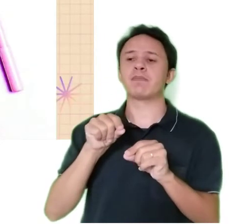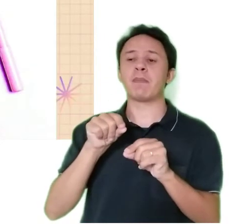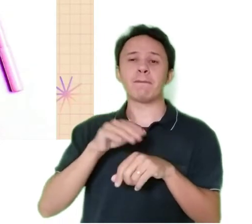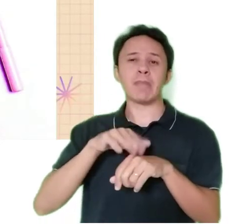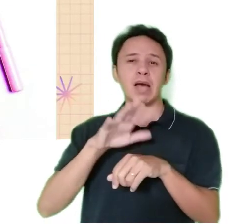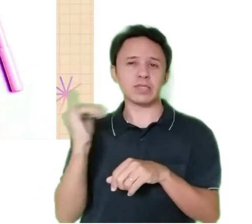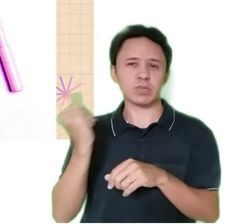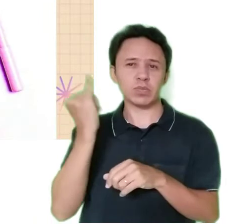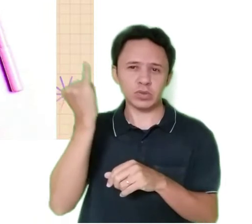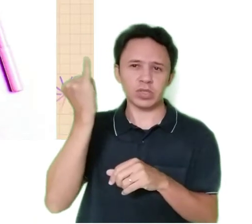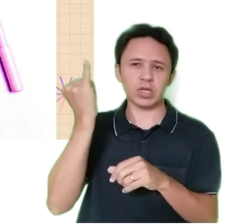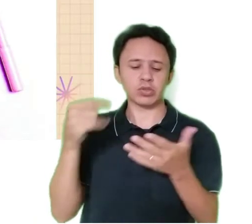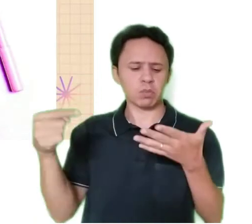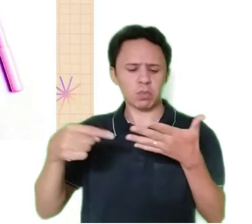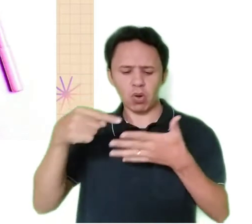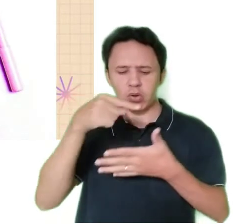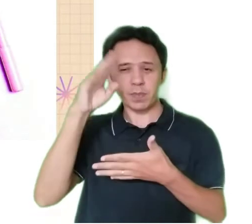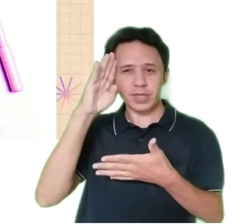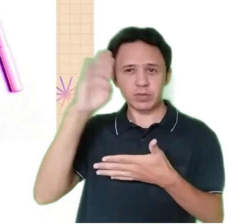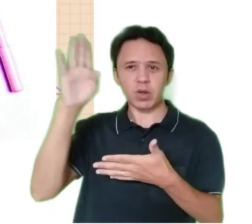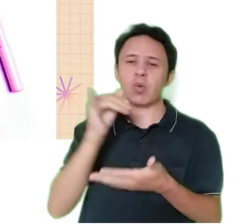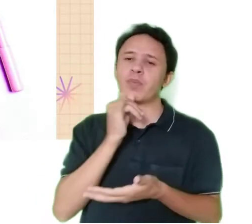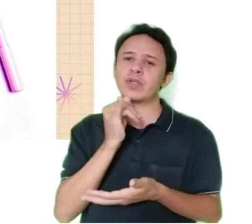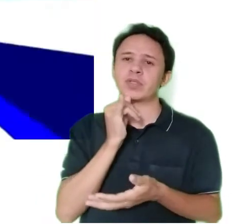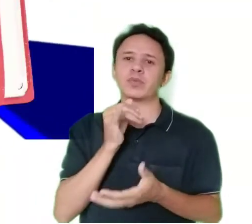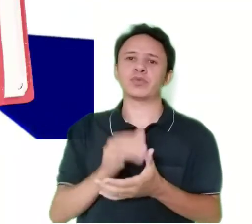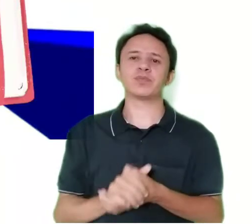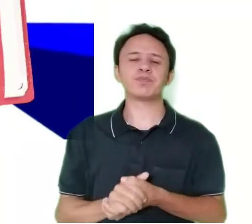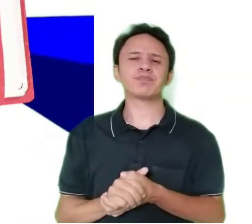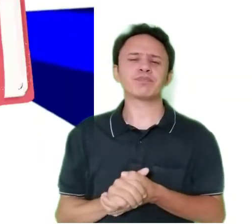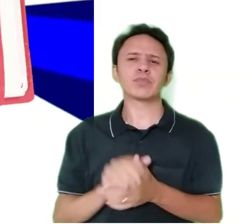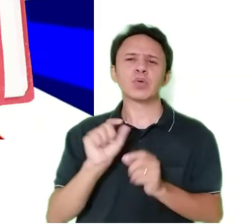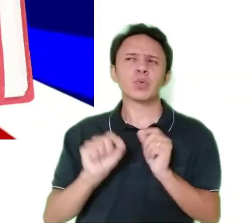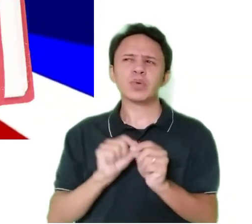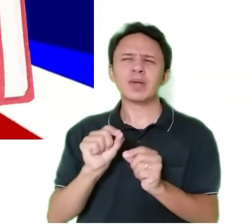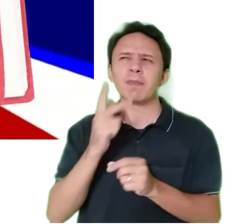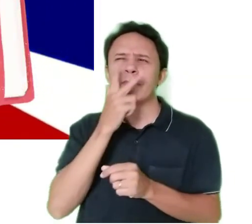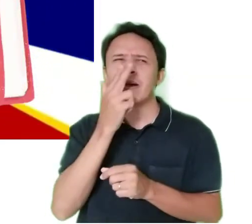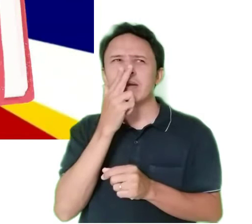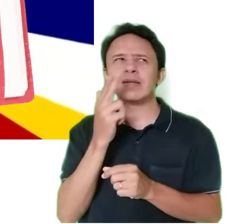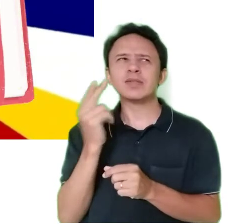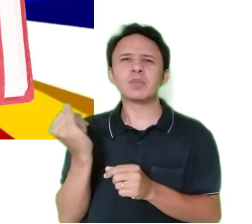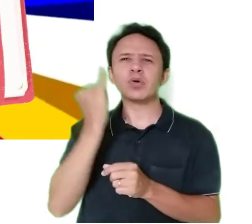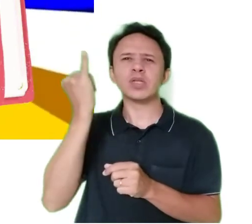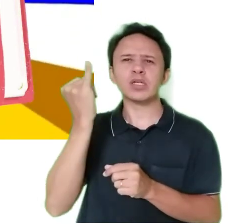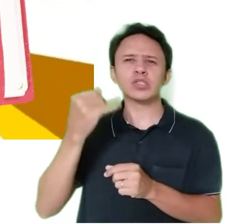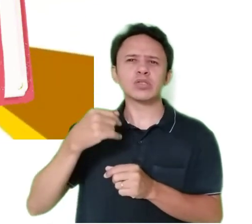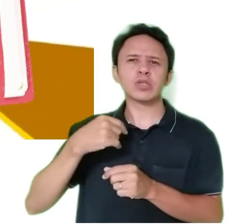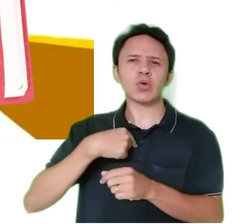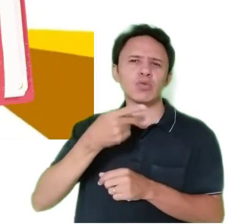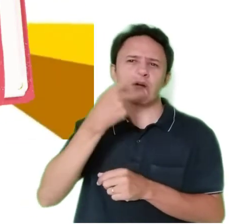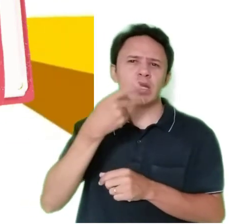importantes, anotar os pontos principais, como, por exemplo, o que parece importante disso que estou